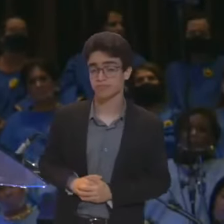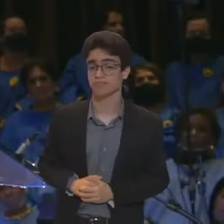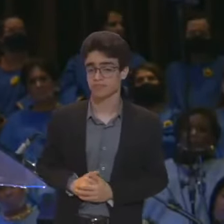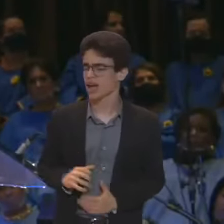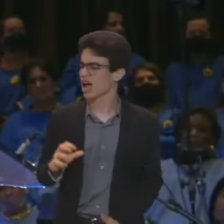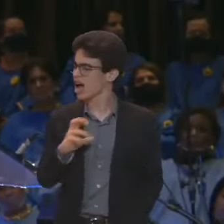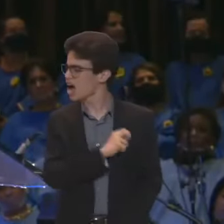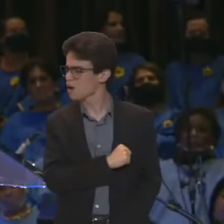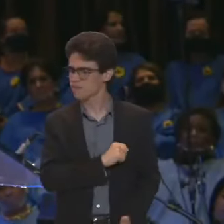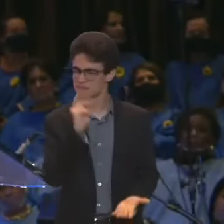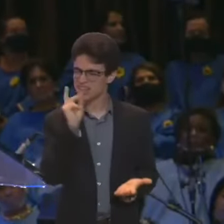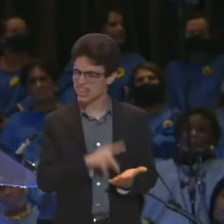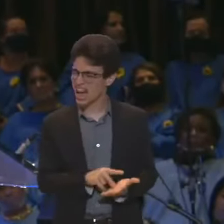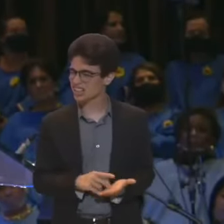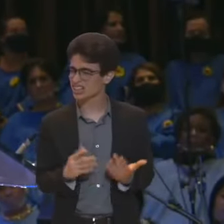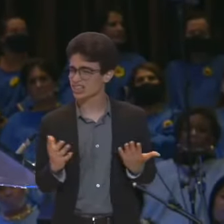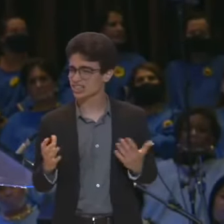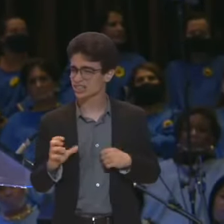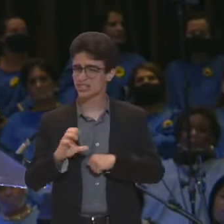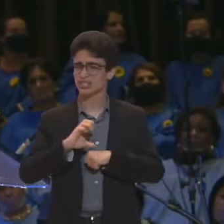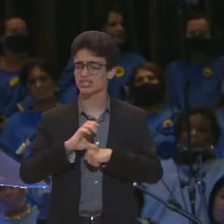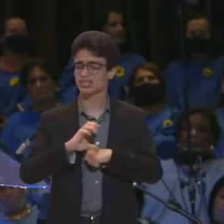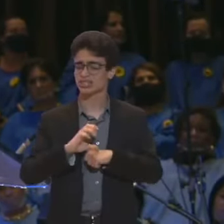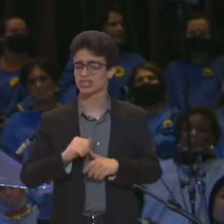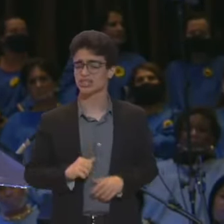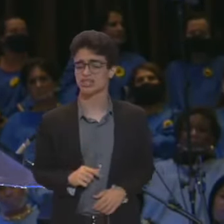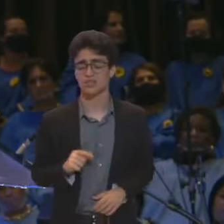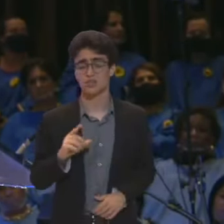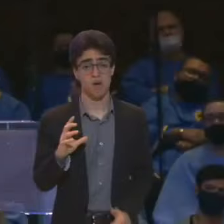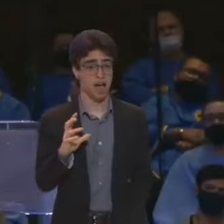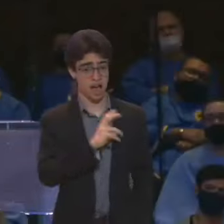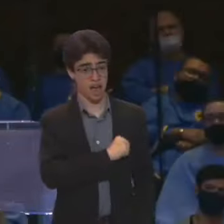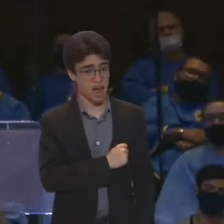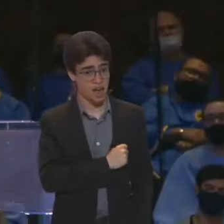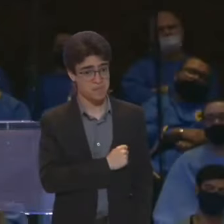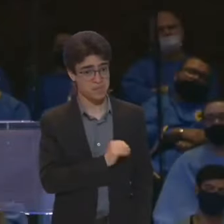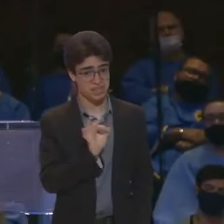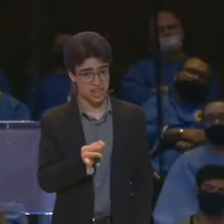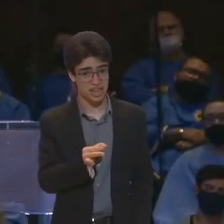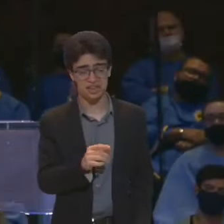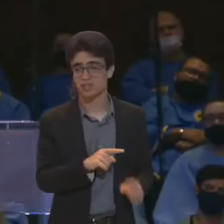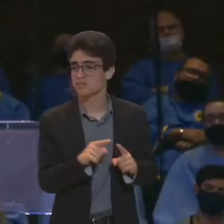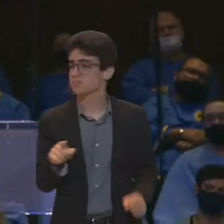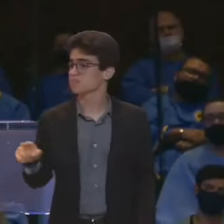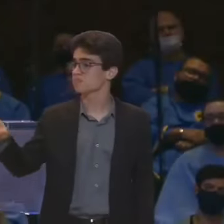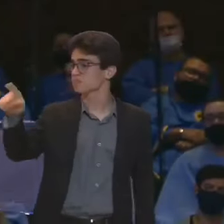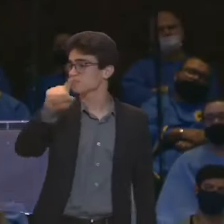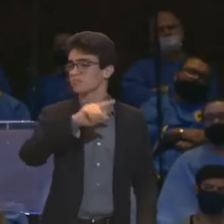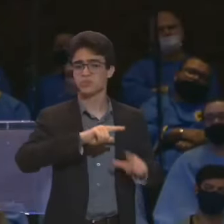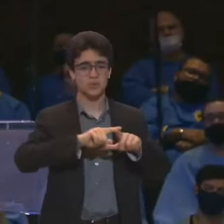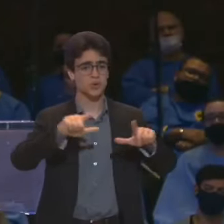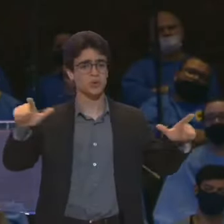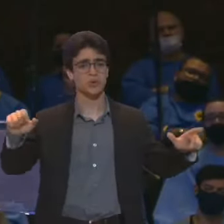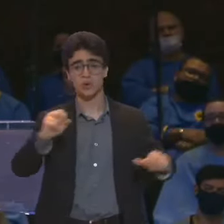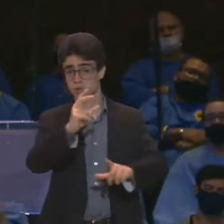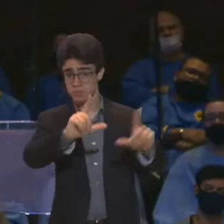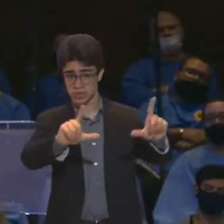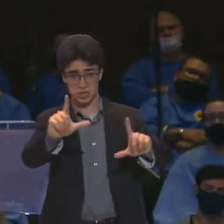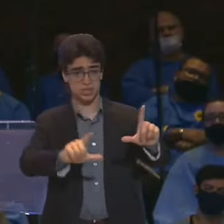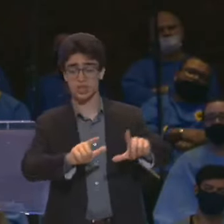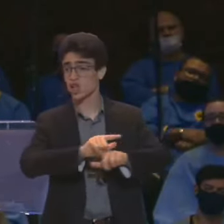Ama mesmo? Então se ama mesmo, não há ninguém nesse culto nesta noite, na televisão